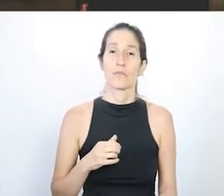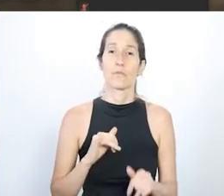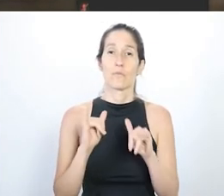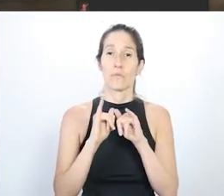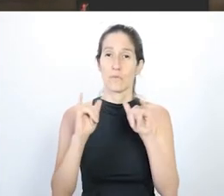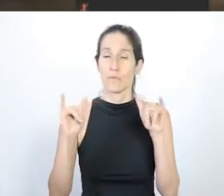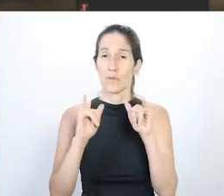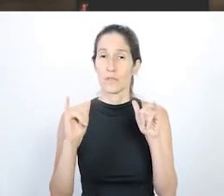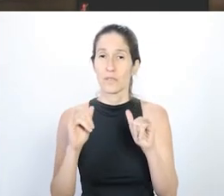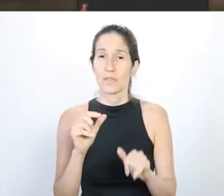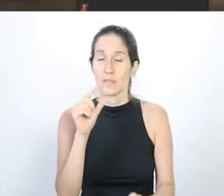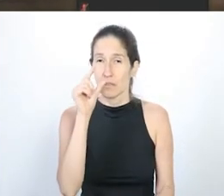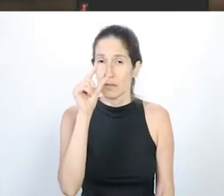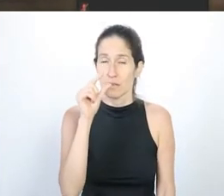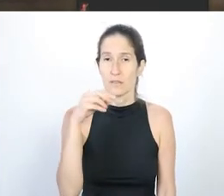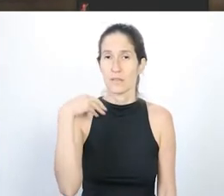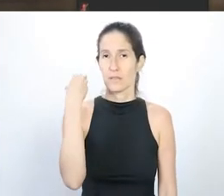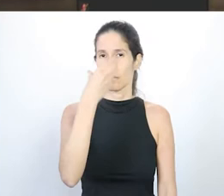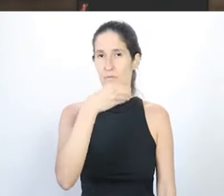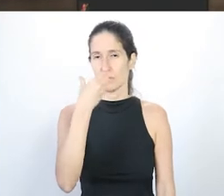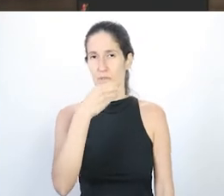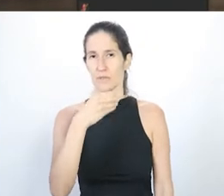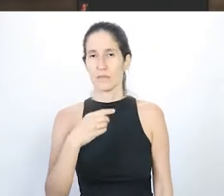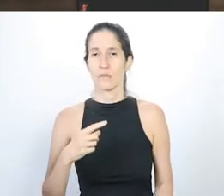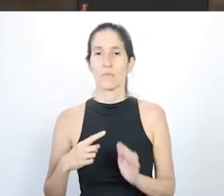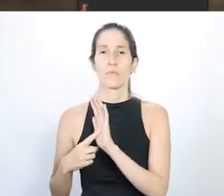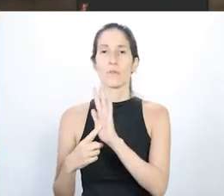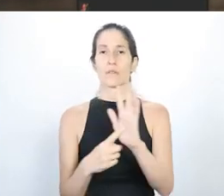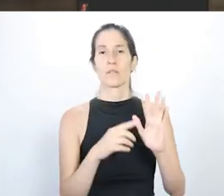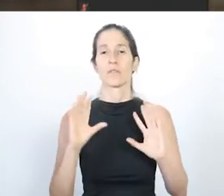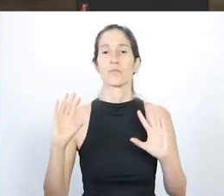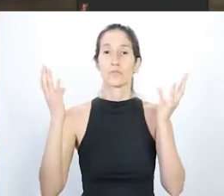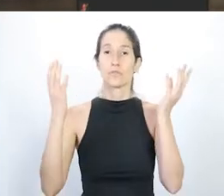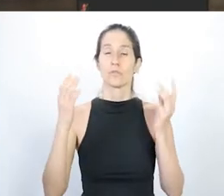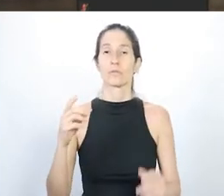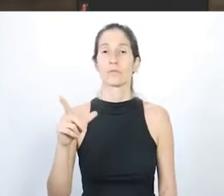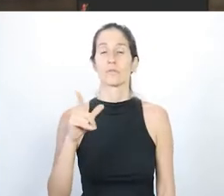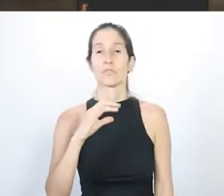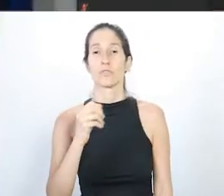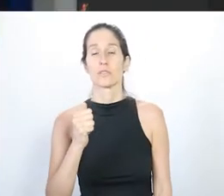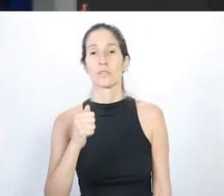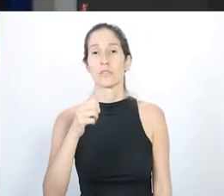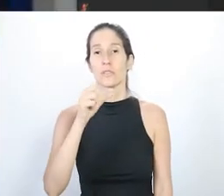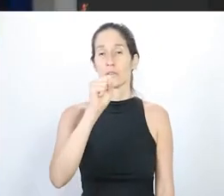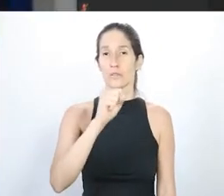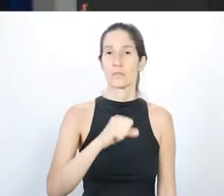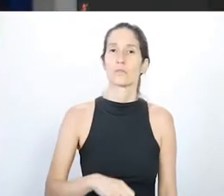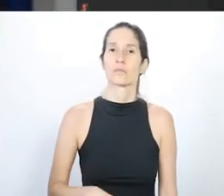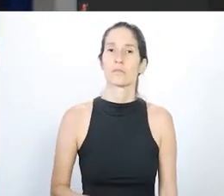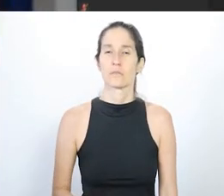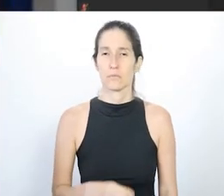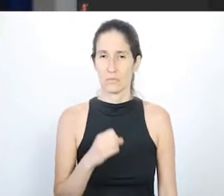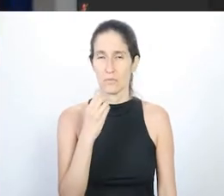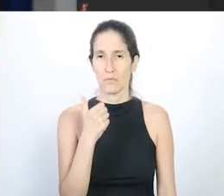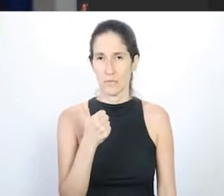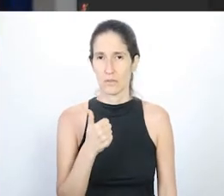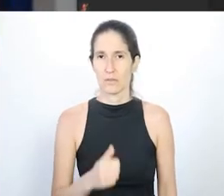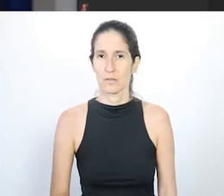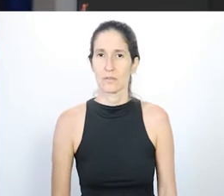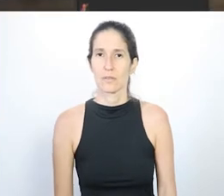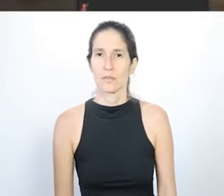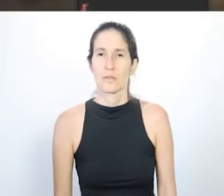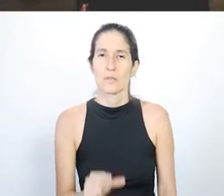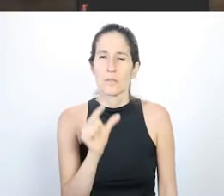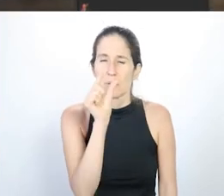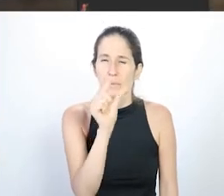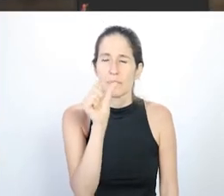com uma música que vai ser cantada no dia 8. Está muito bem? Maravilha. Uns pedacinhos de coisa nova